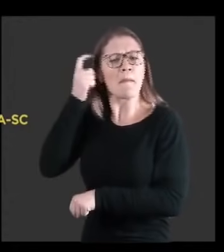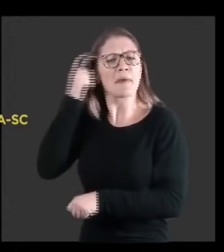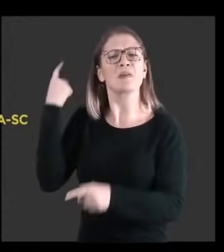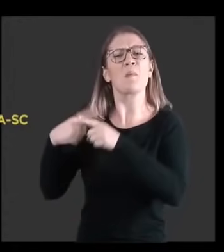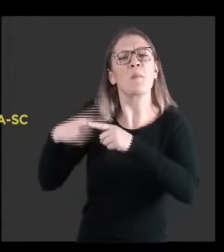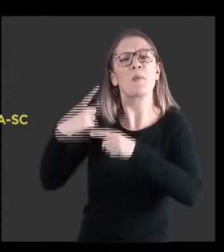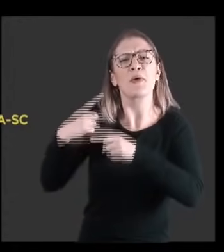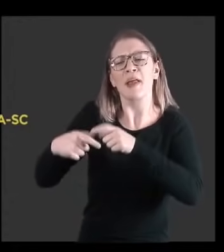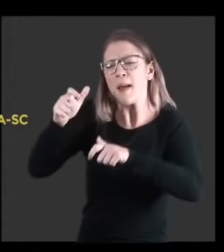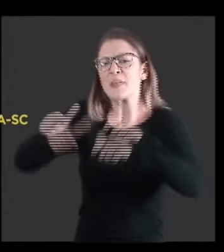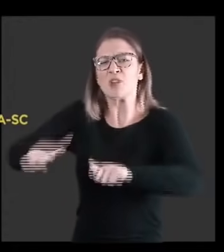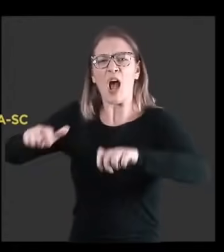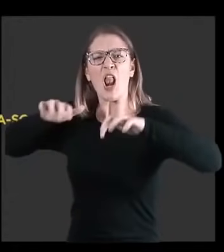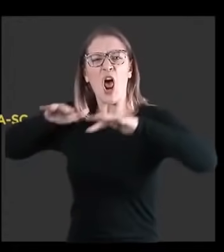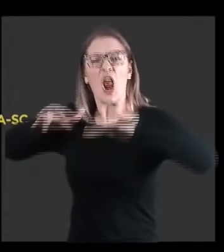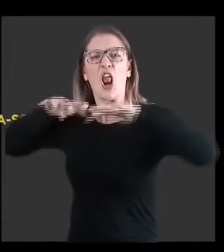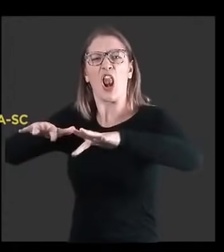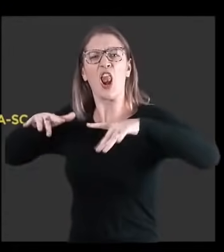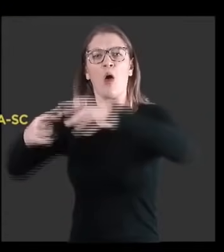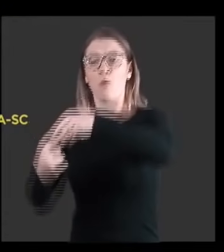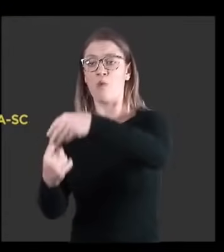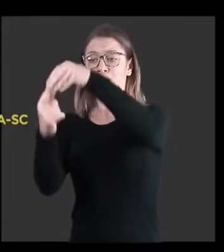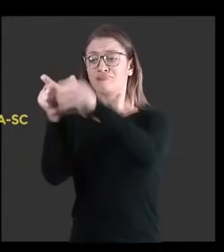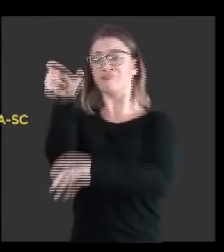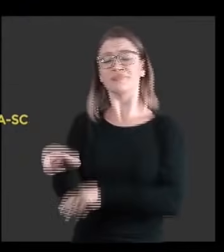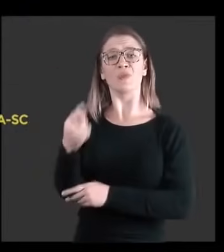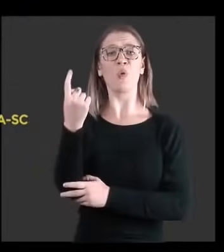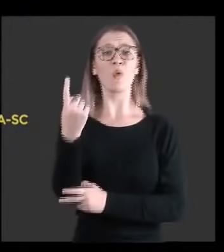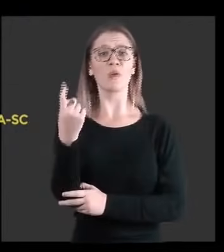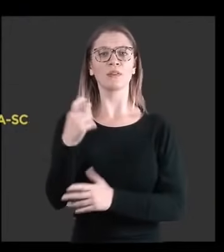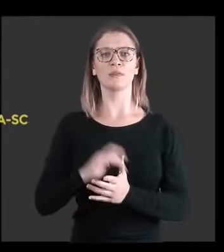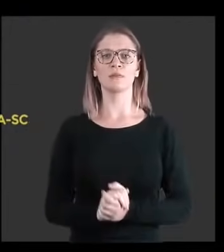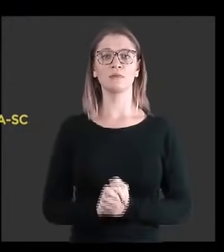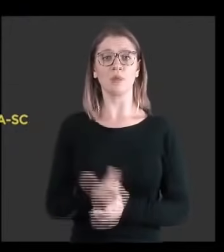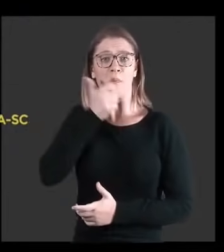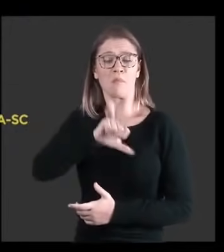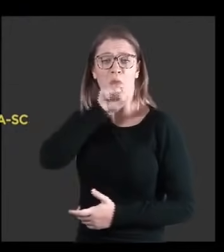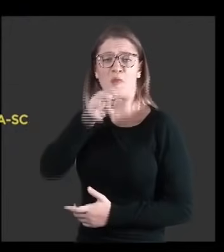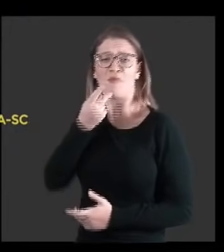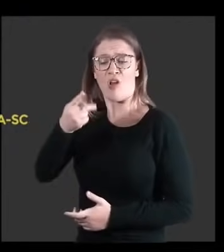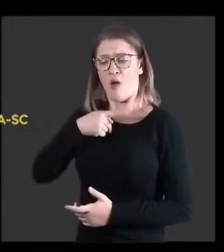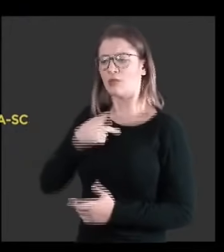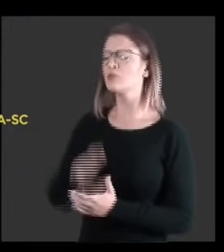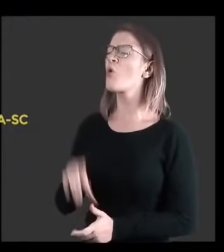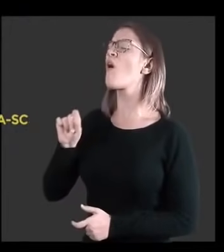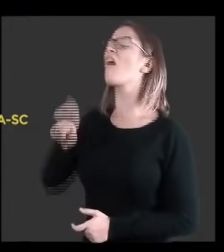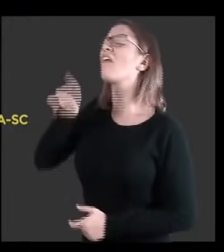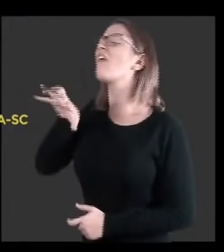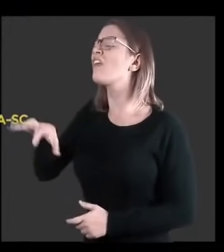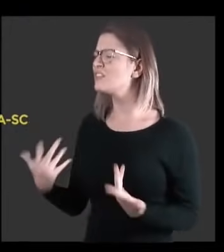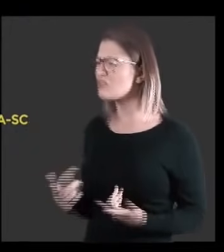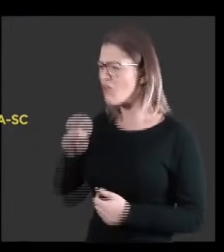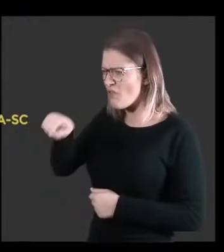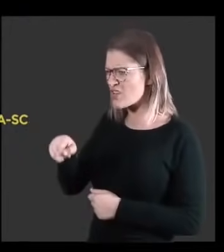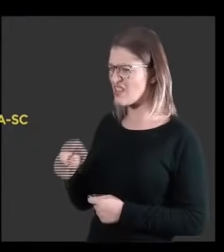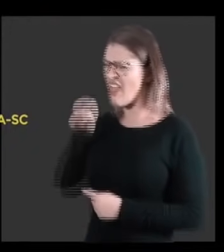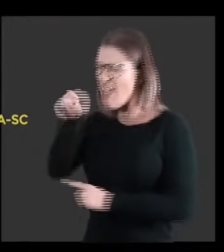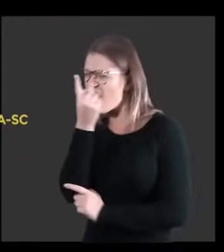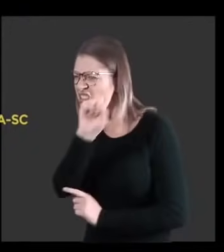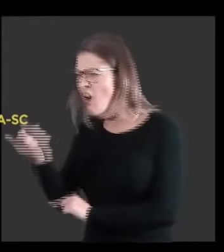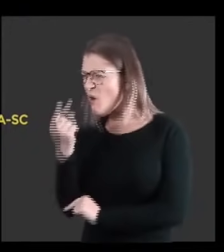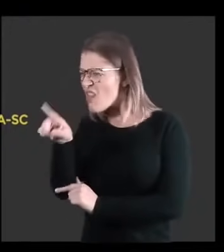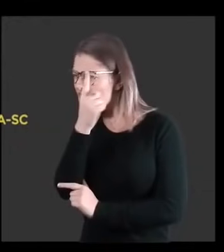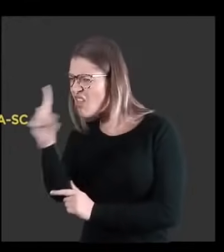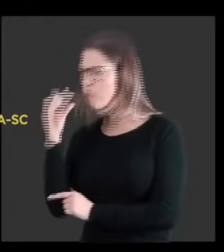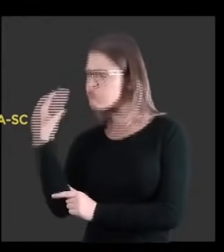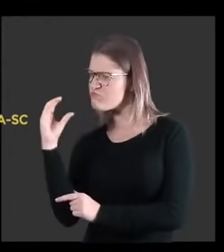parar para pensar. Por que é que tem tanta gente manifestando contra uma única pessoa? Porque a primeira pergunta assim, não é: o que é isso?